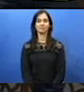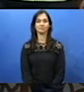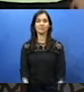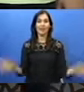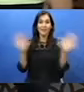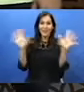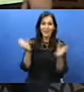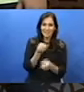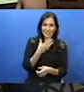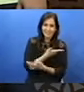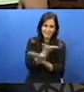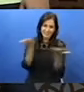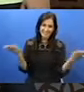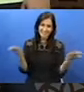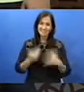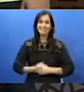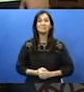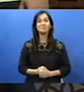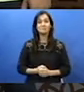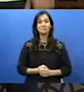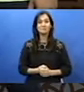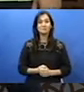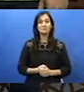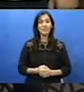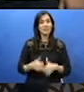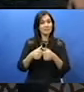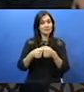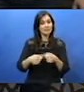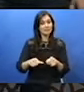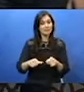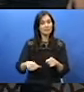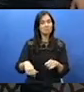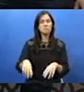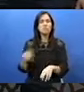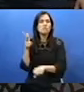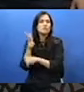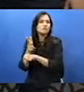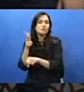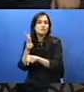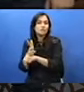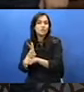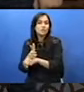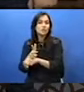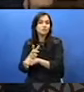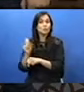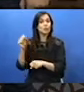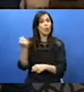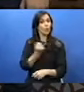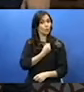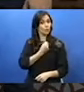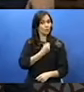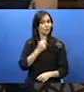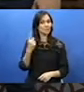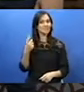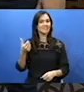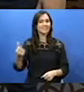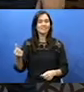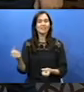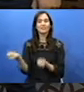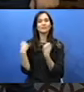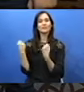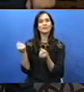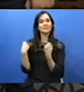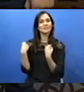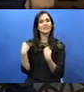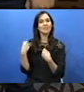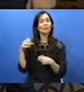Olá, tudo bem com todos vocês? Estamos aqui para mais uma videoaula de número 16 de Educação Física para as